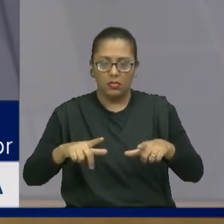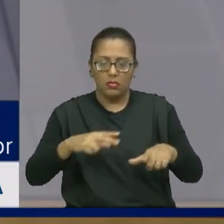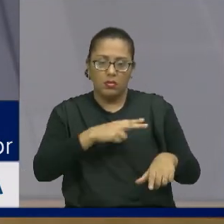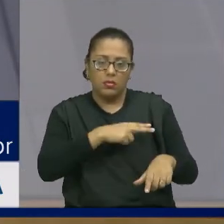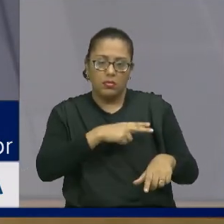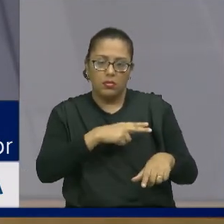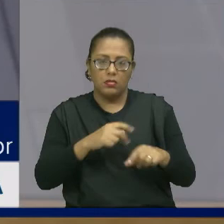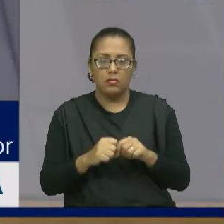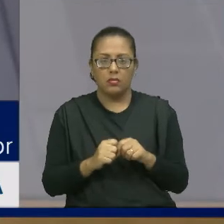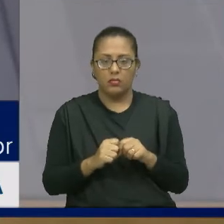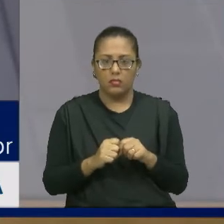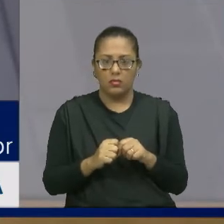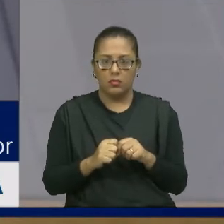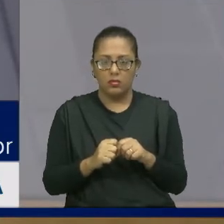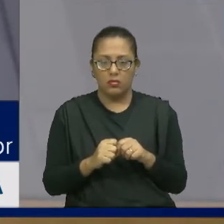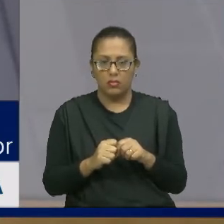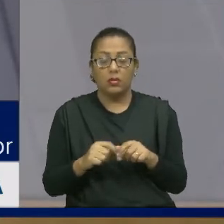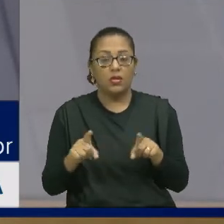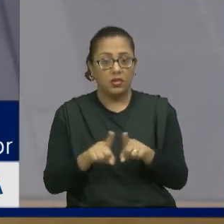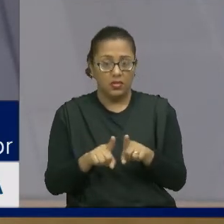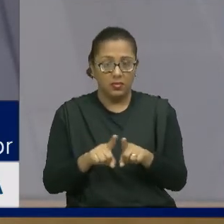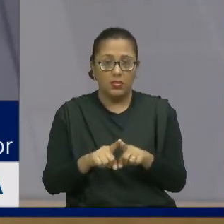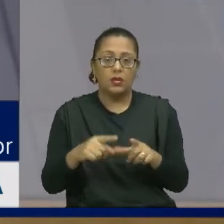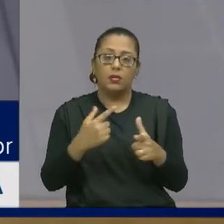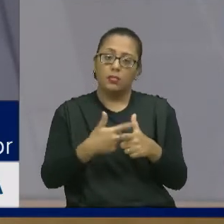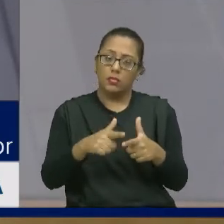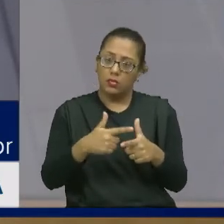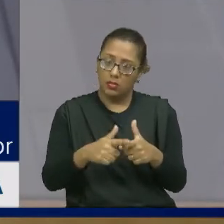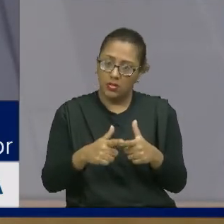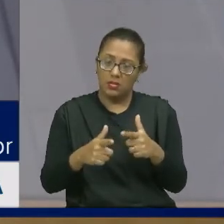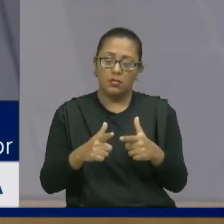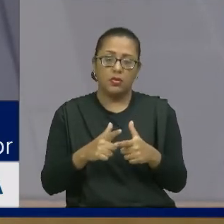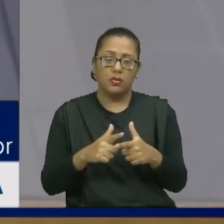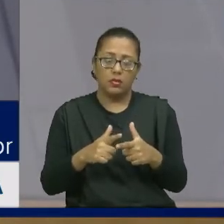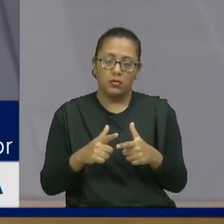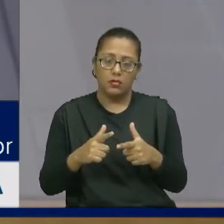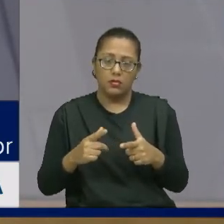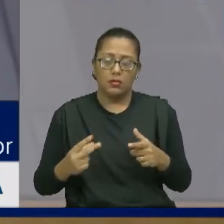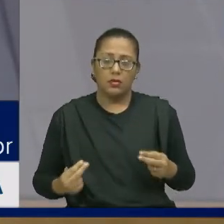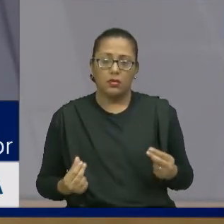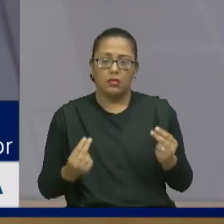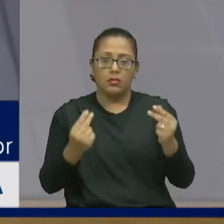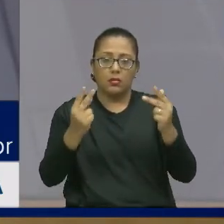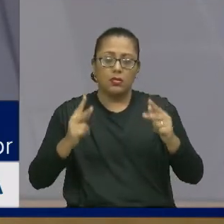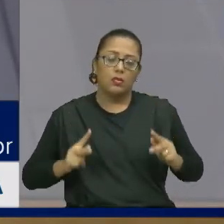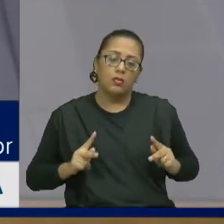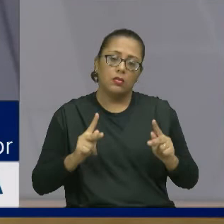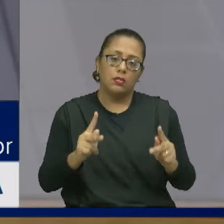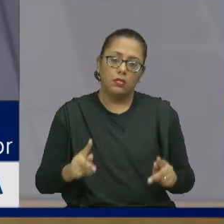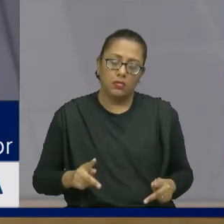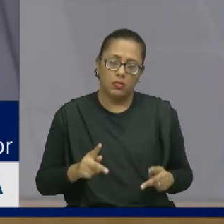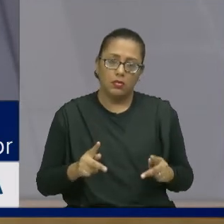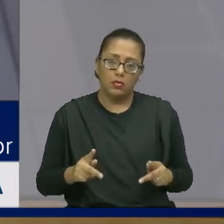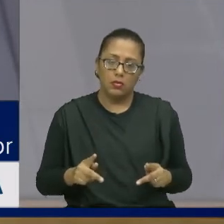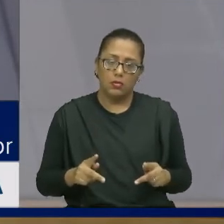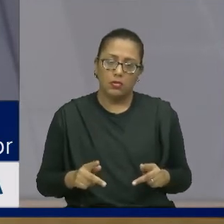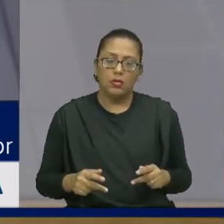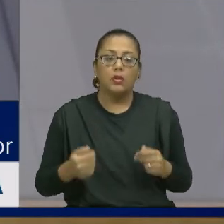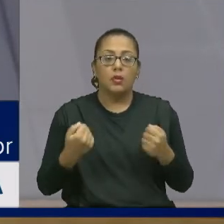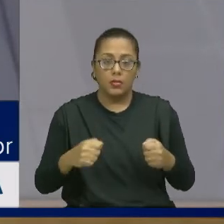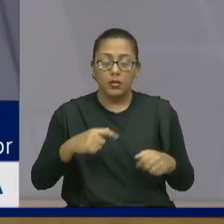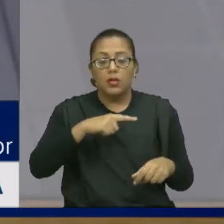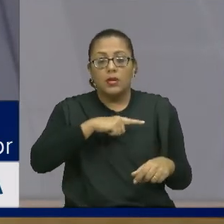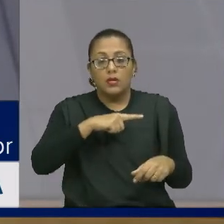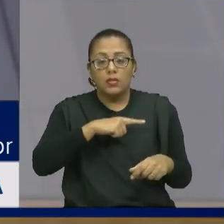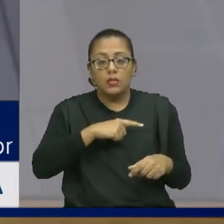Isso também gera excessivo risco ao erário. Assim, deve-se observar um